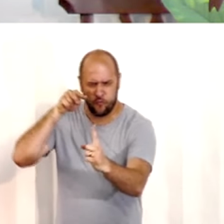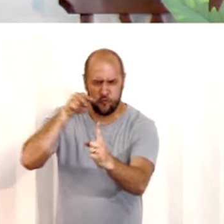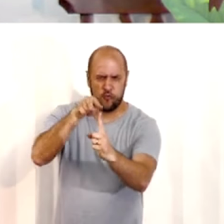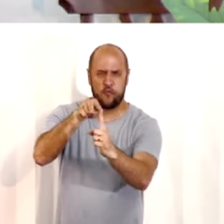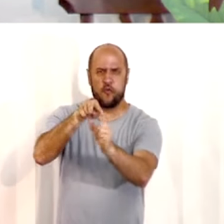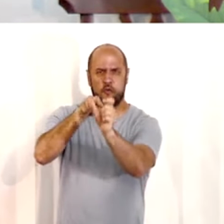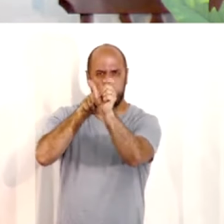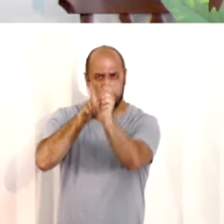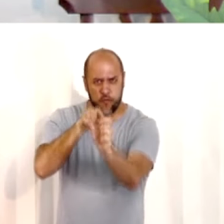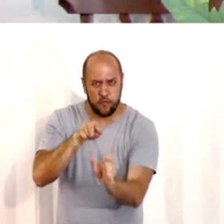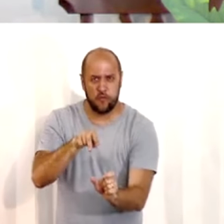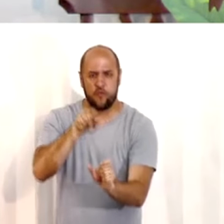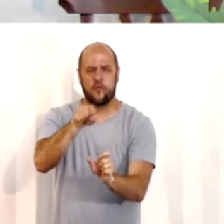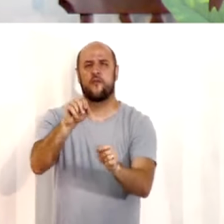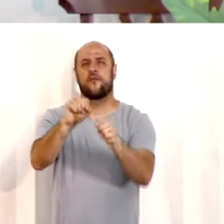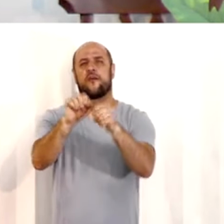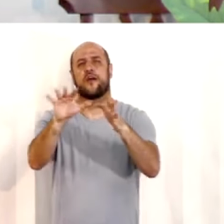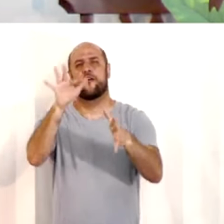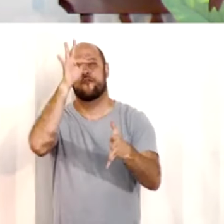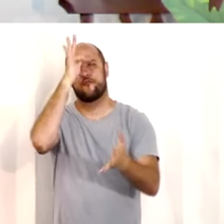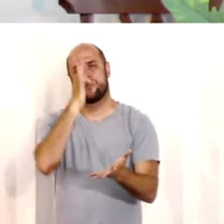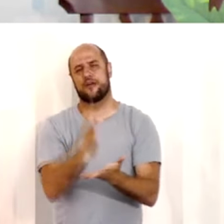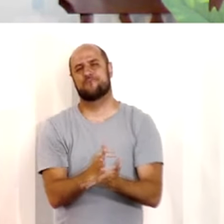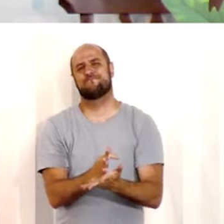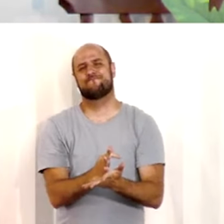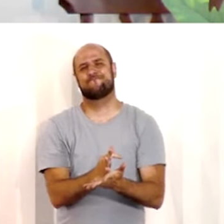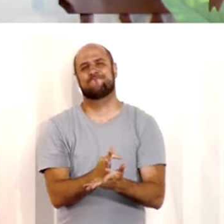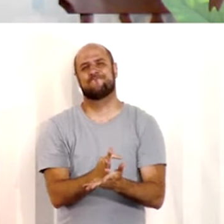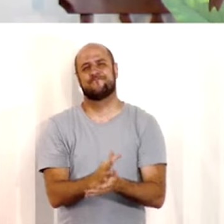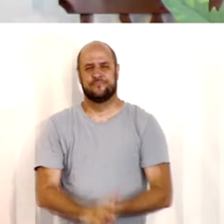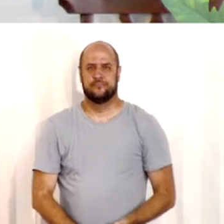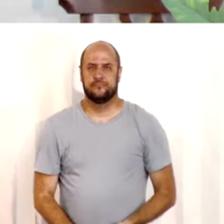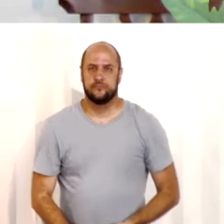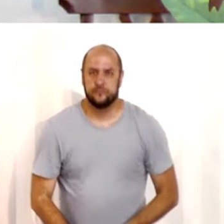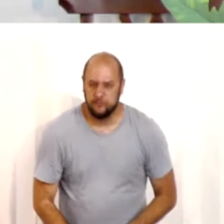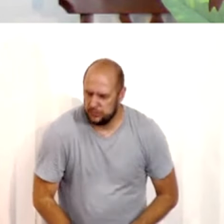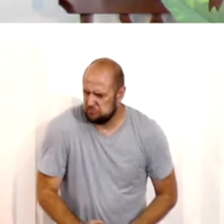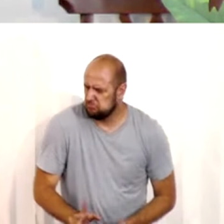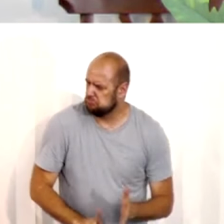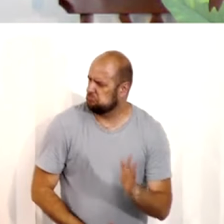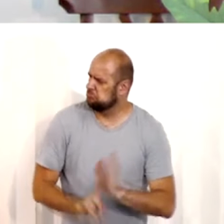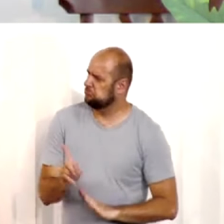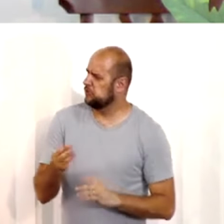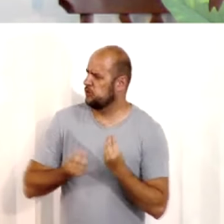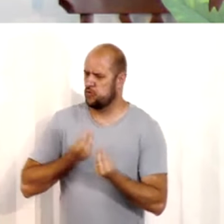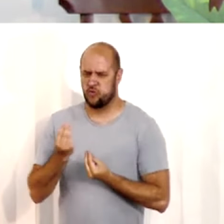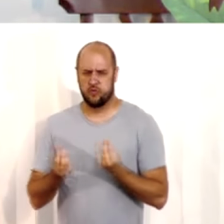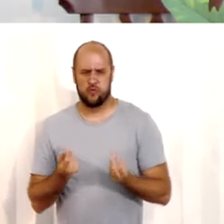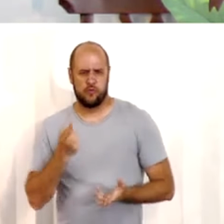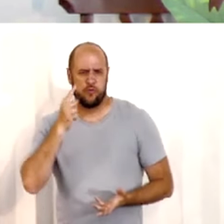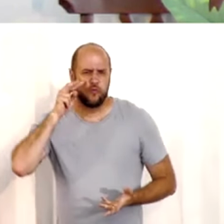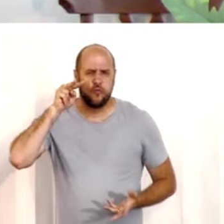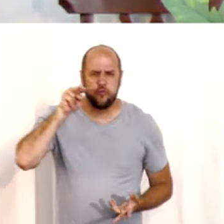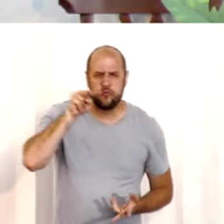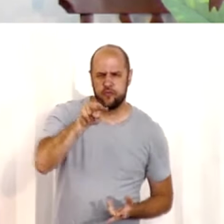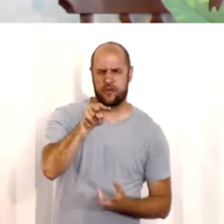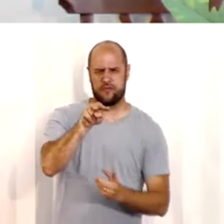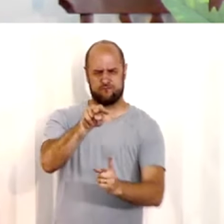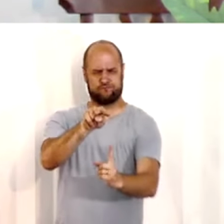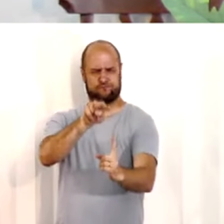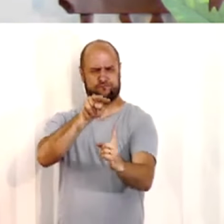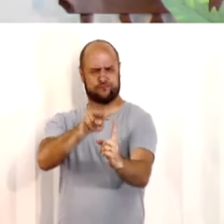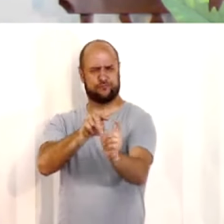firmemente para o autor e consumador da fé. Mas como é isso? Como é esse olhar firmemente